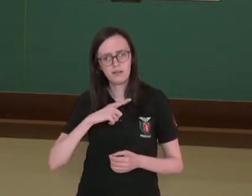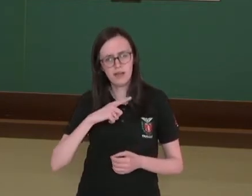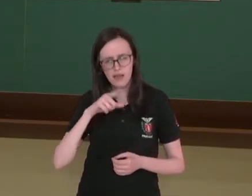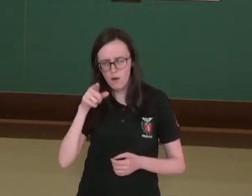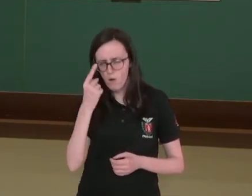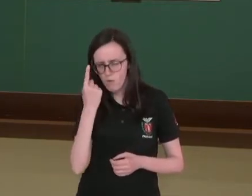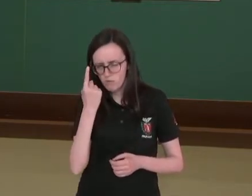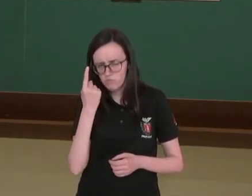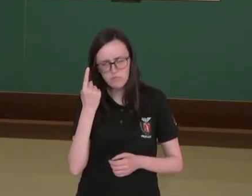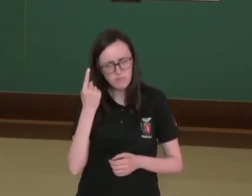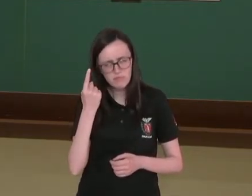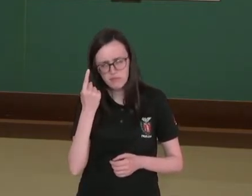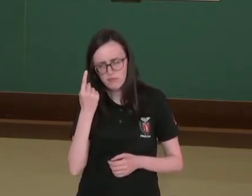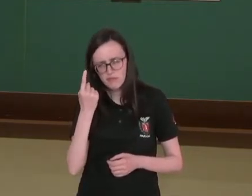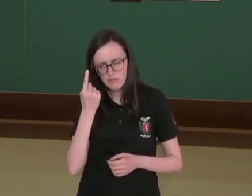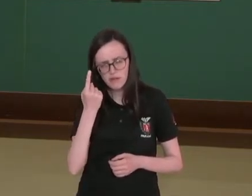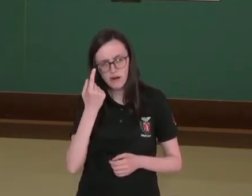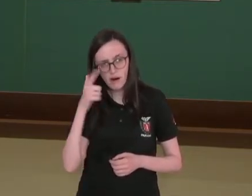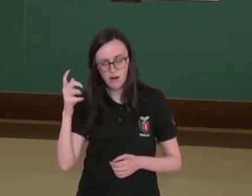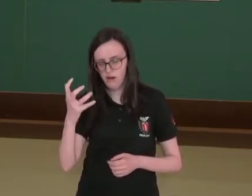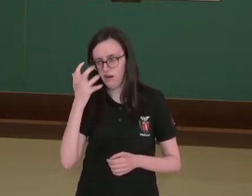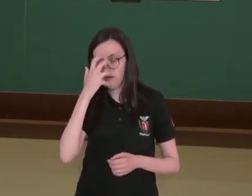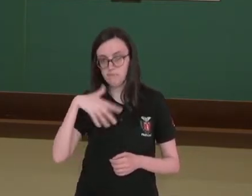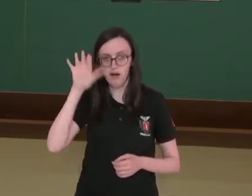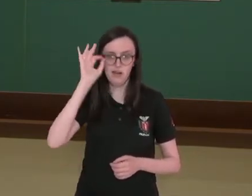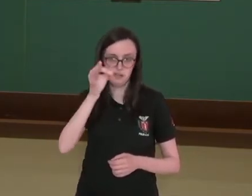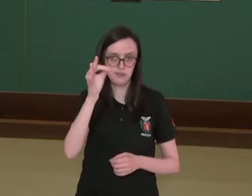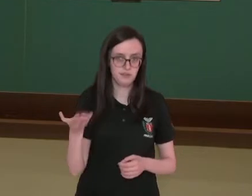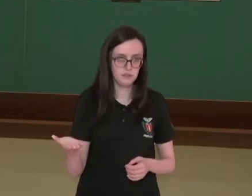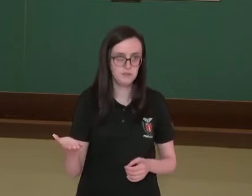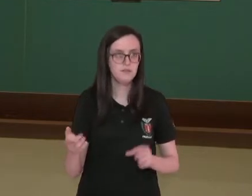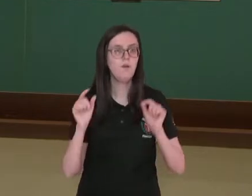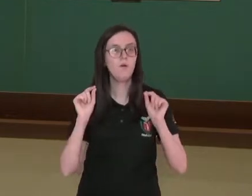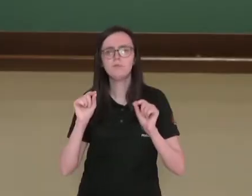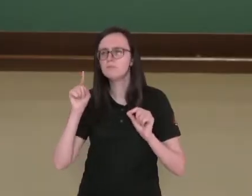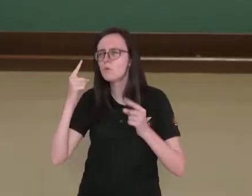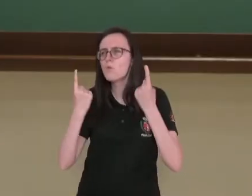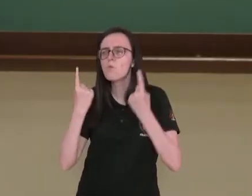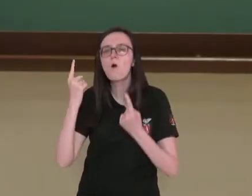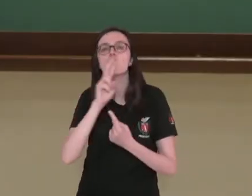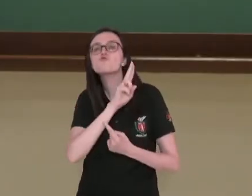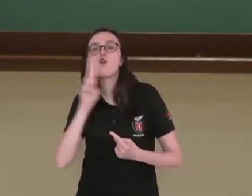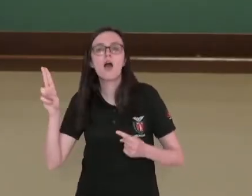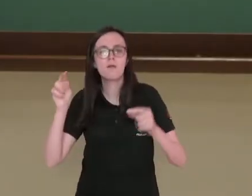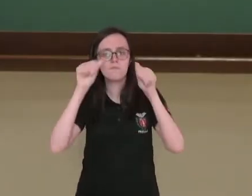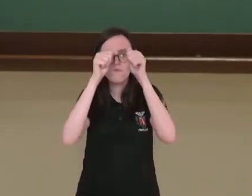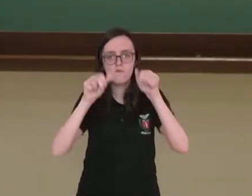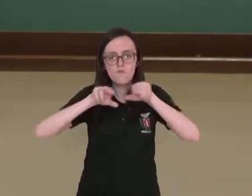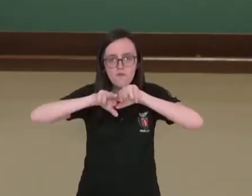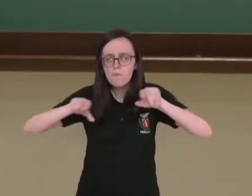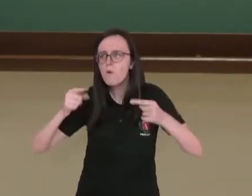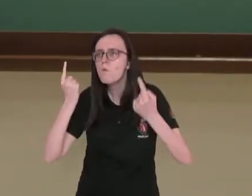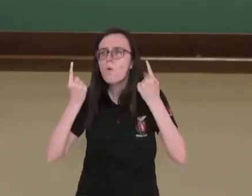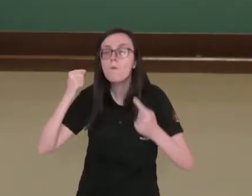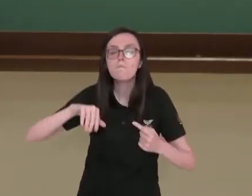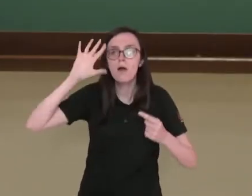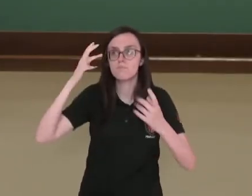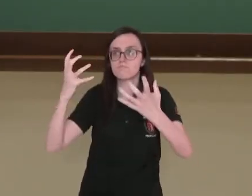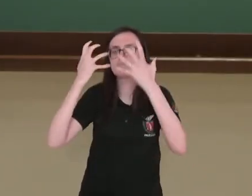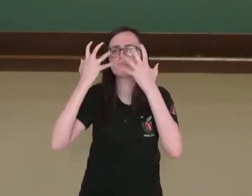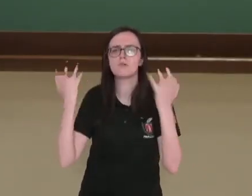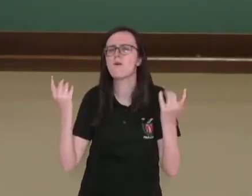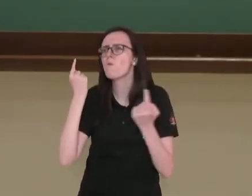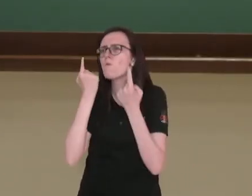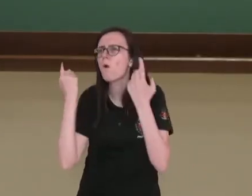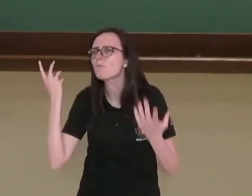uma, mas tem uma ali que se destaca muito mais, não é verdade? Então, o nosso objetivo é tentar analisar nessa obra. Ué, mas